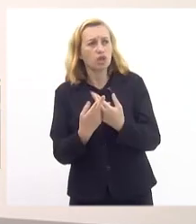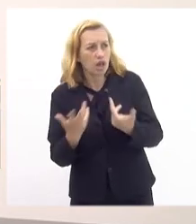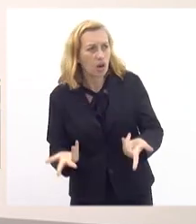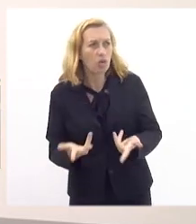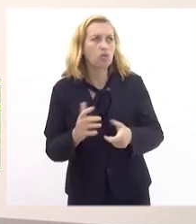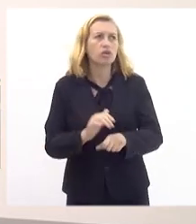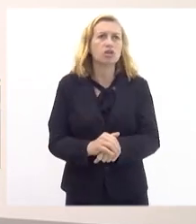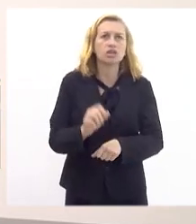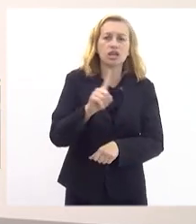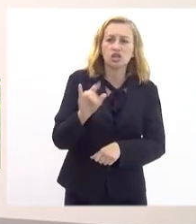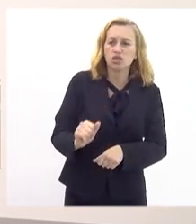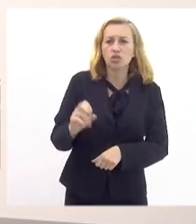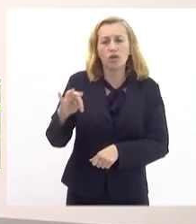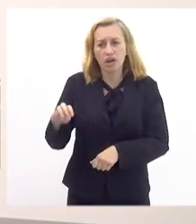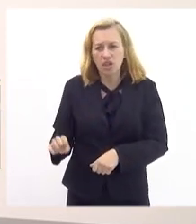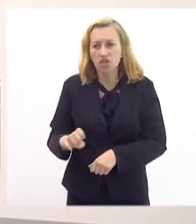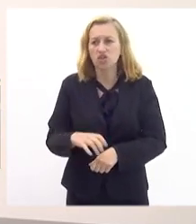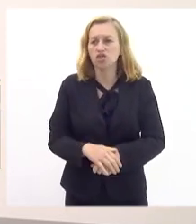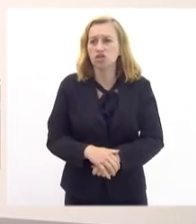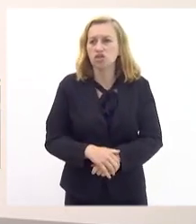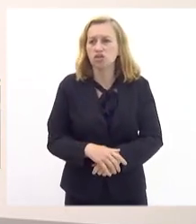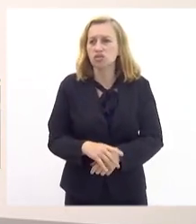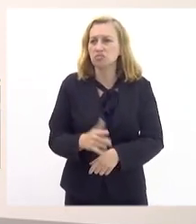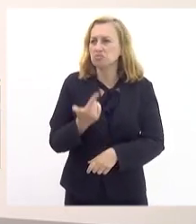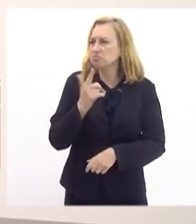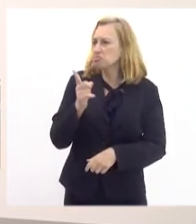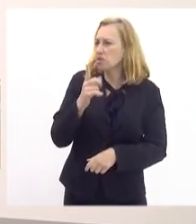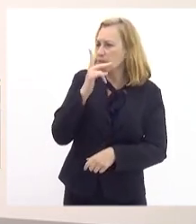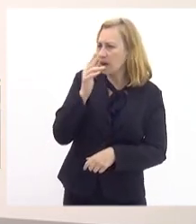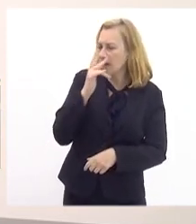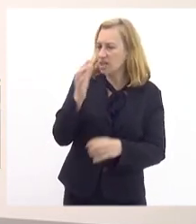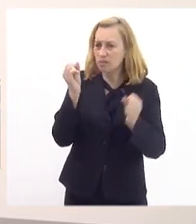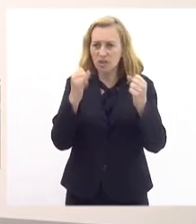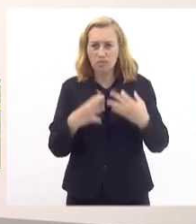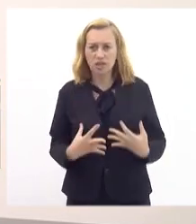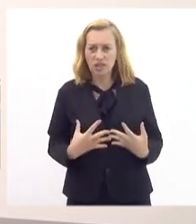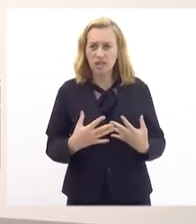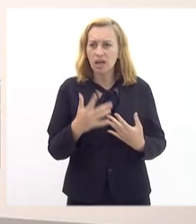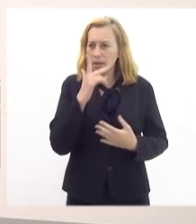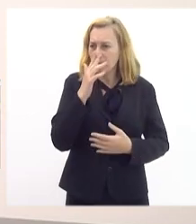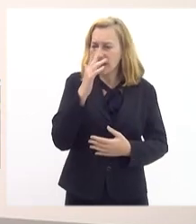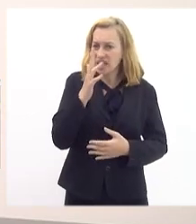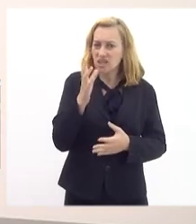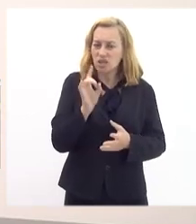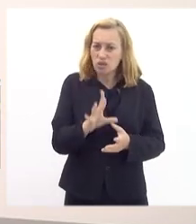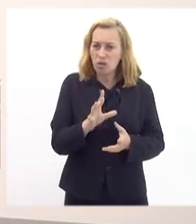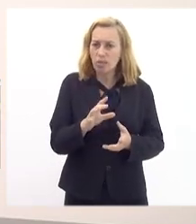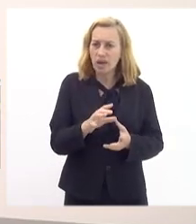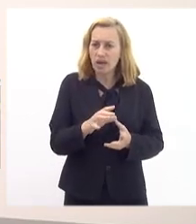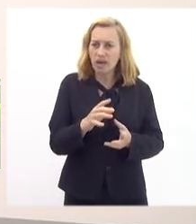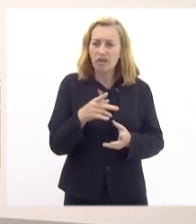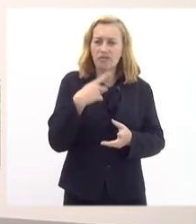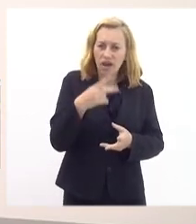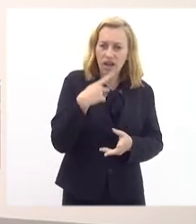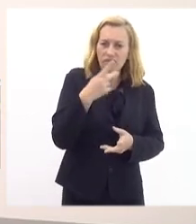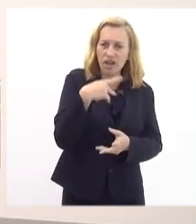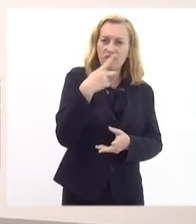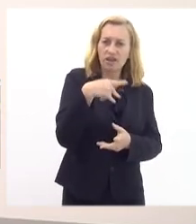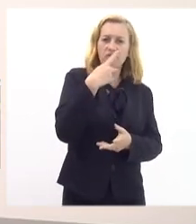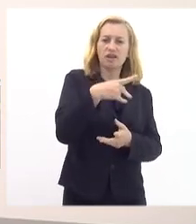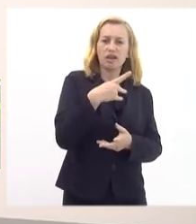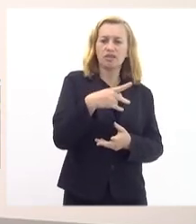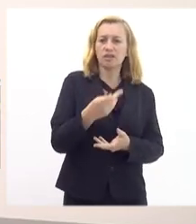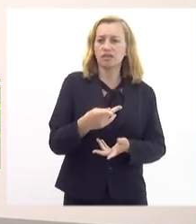pescador na zona oeste não parece reunião de esclarecimento parece reunião de convencimento e isso é